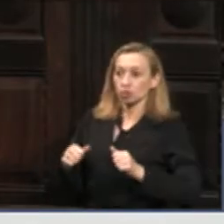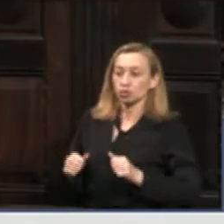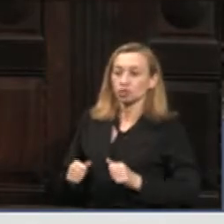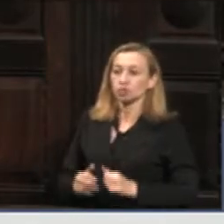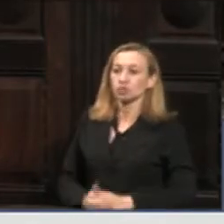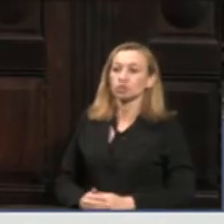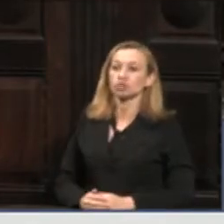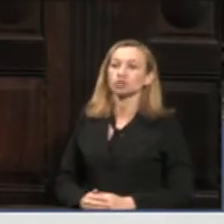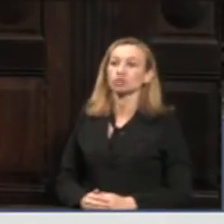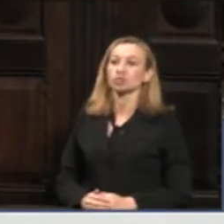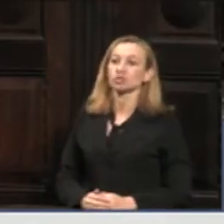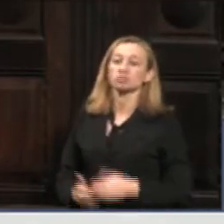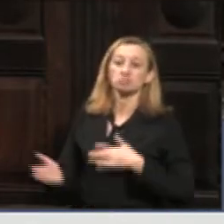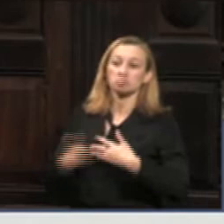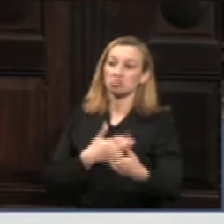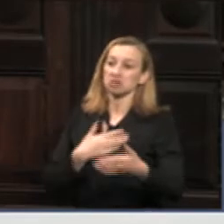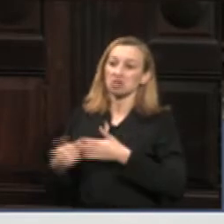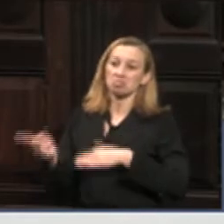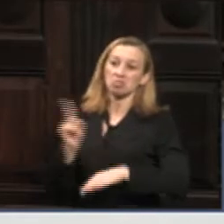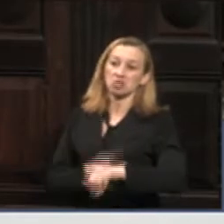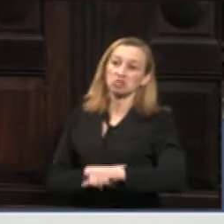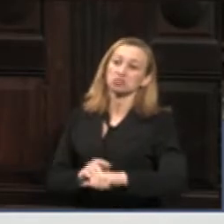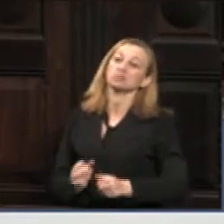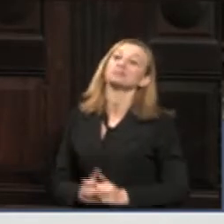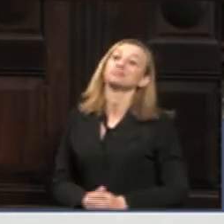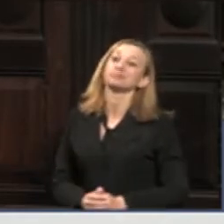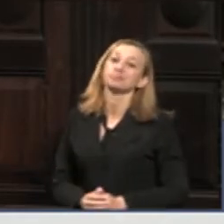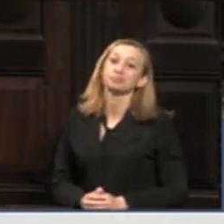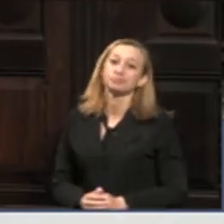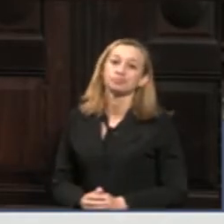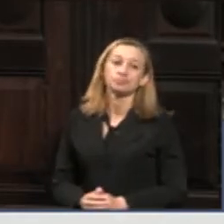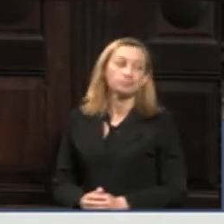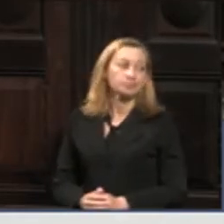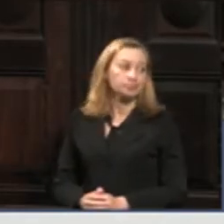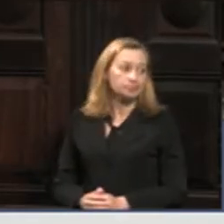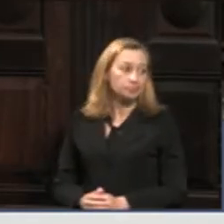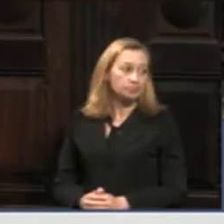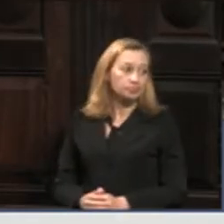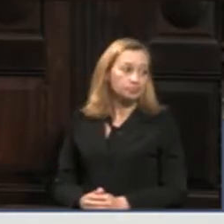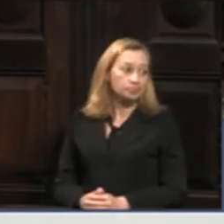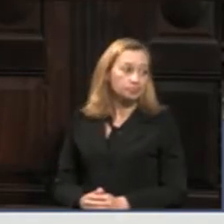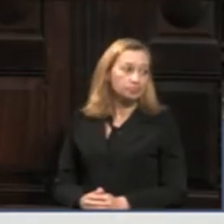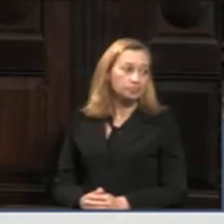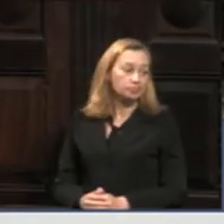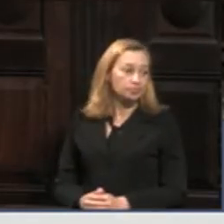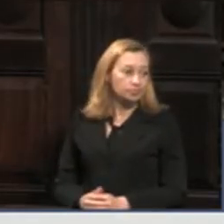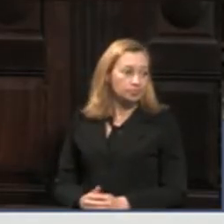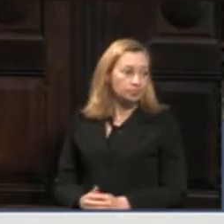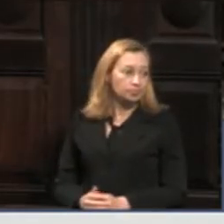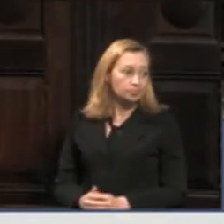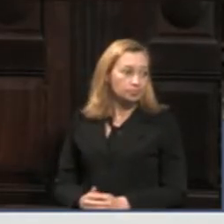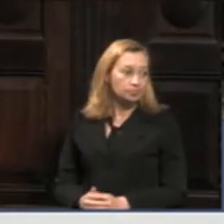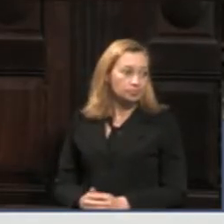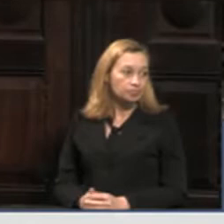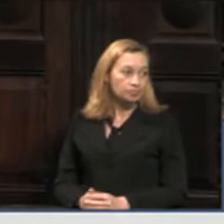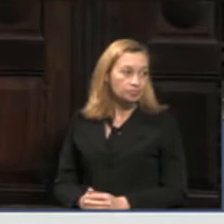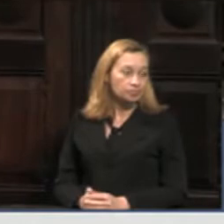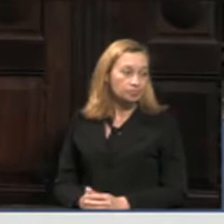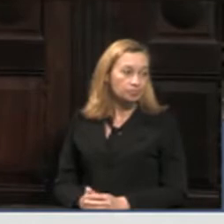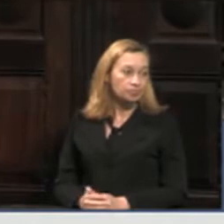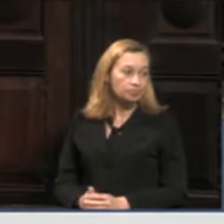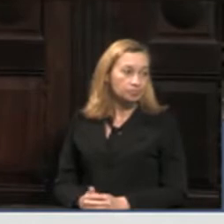em todas as circunstâncias. Porque o texto constitucional, ele